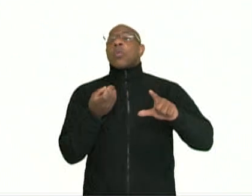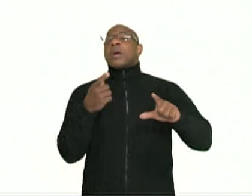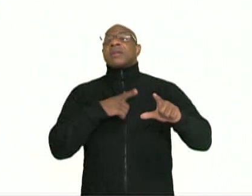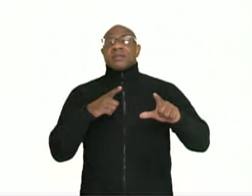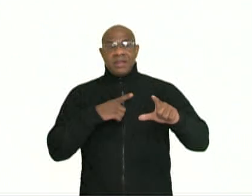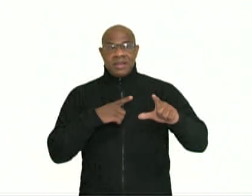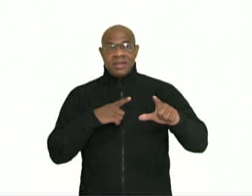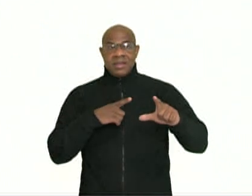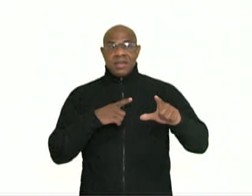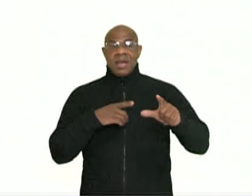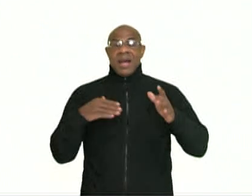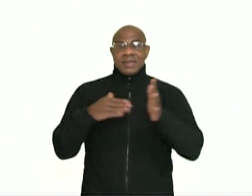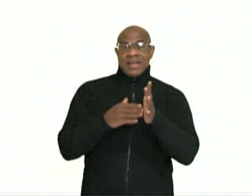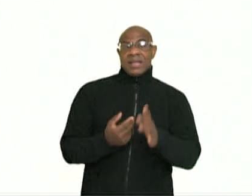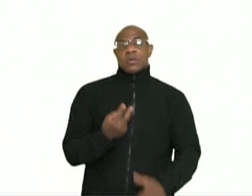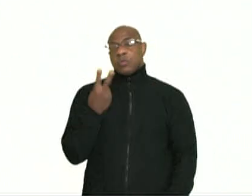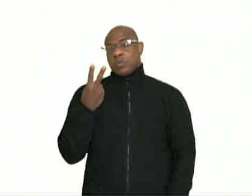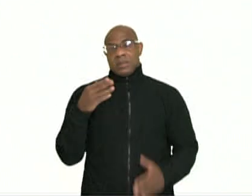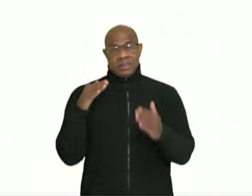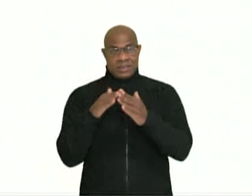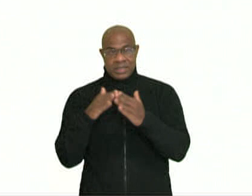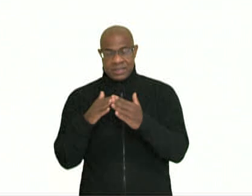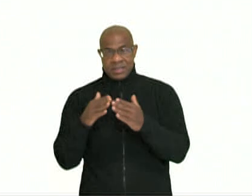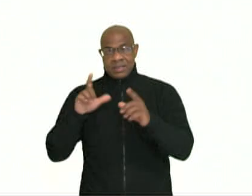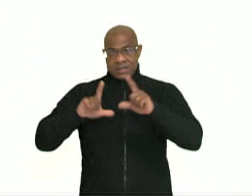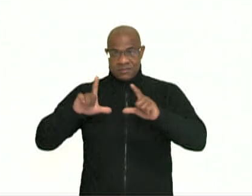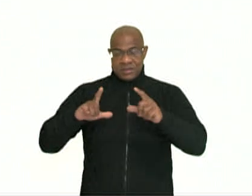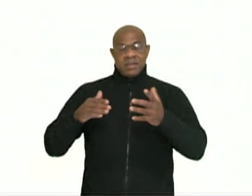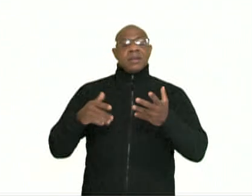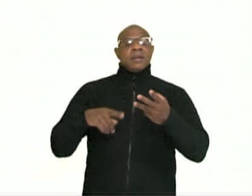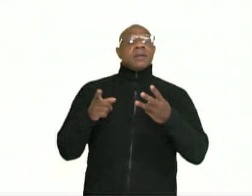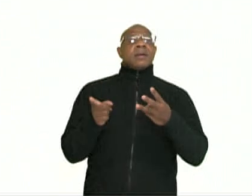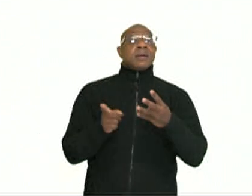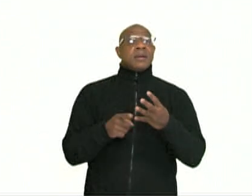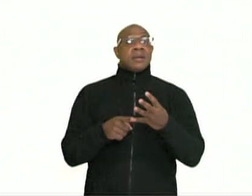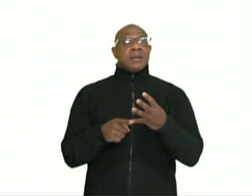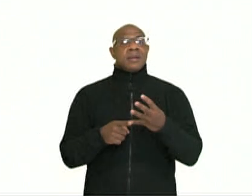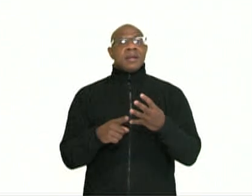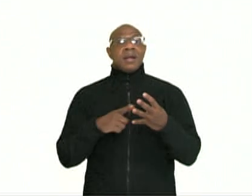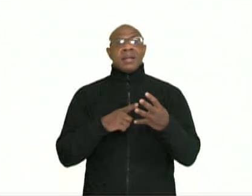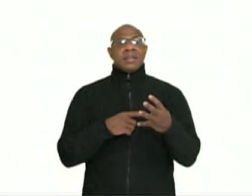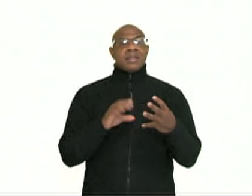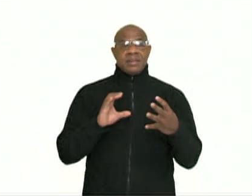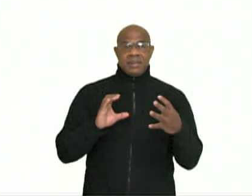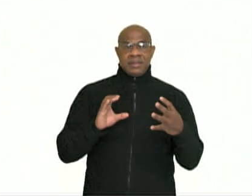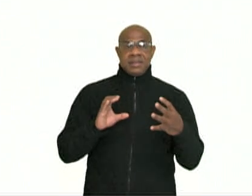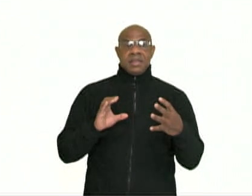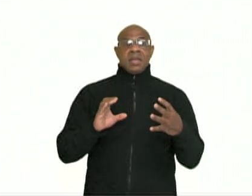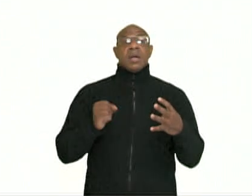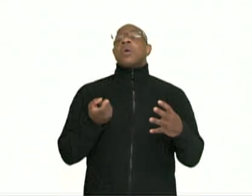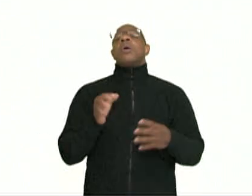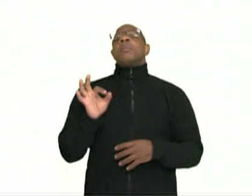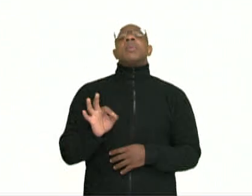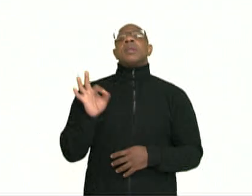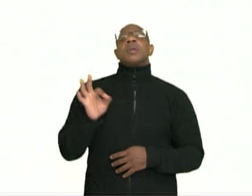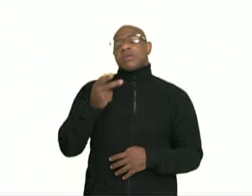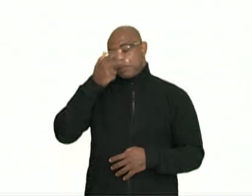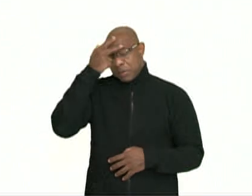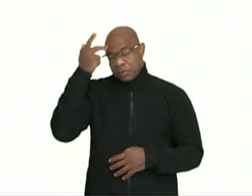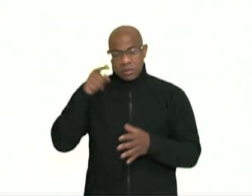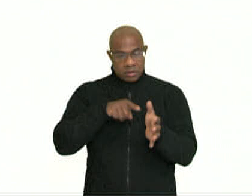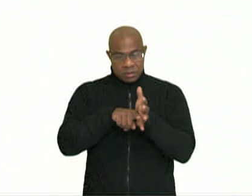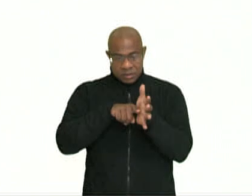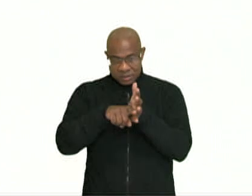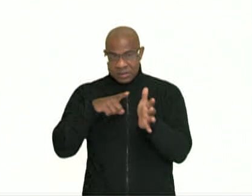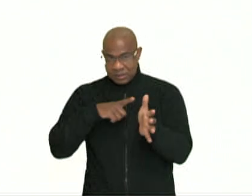têm até duas TVs na sua casa? E C. Qual percentual de entrevistados que possuem